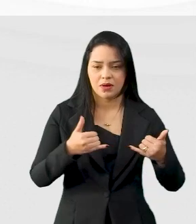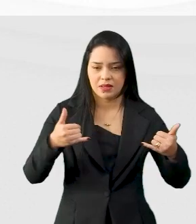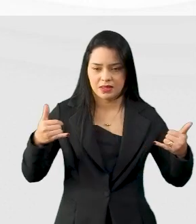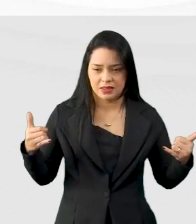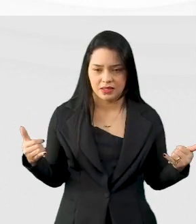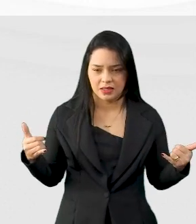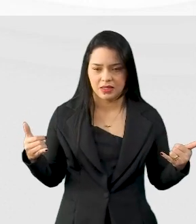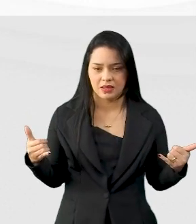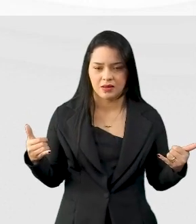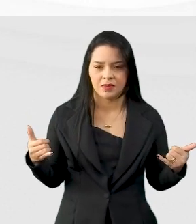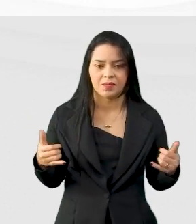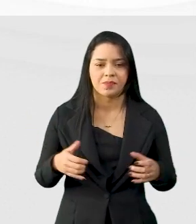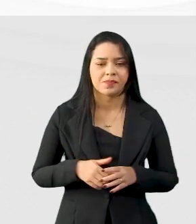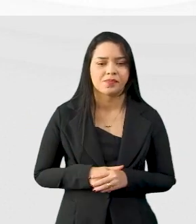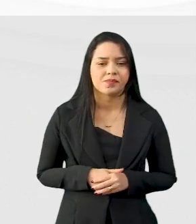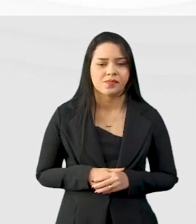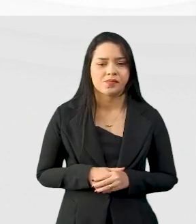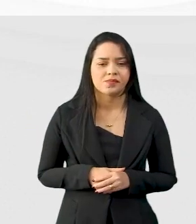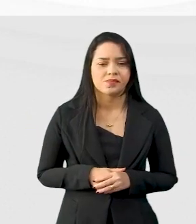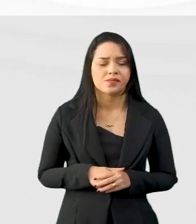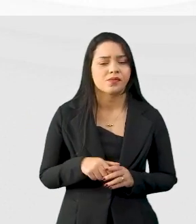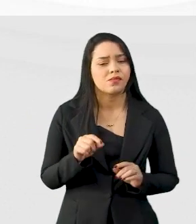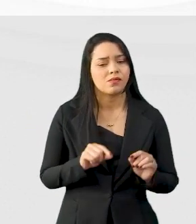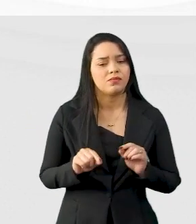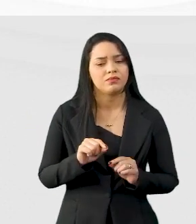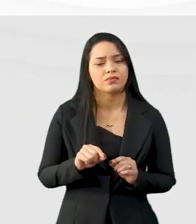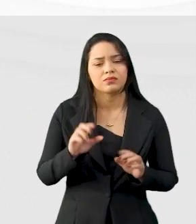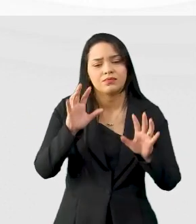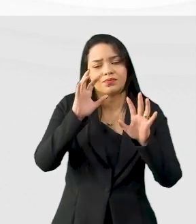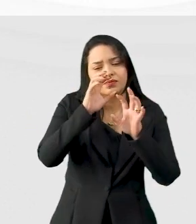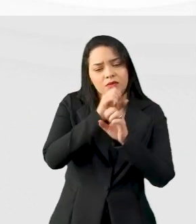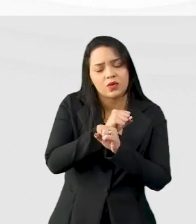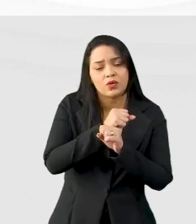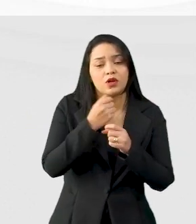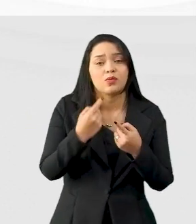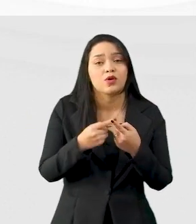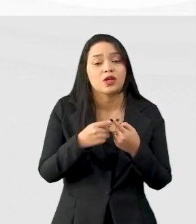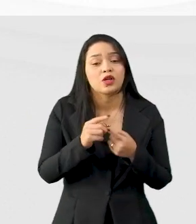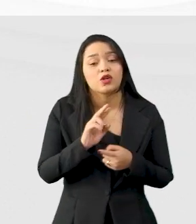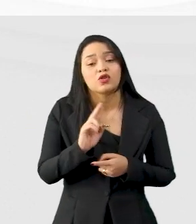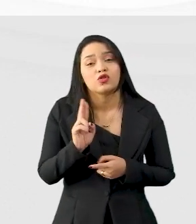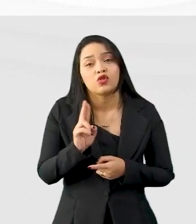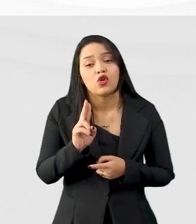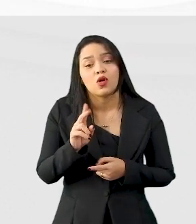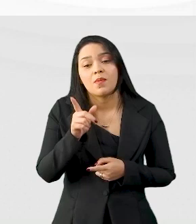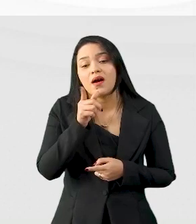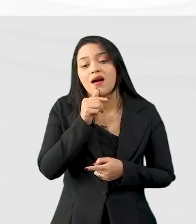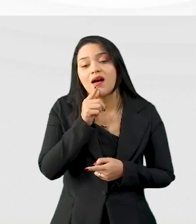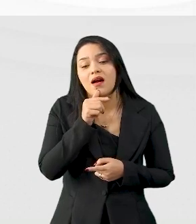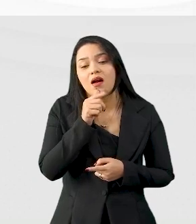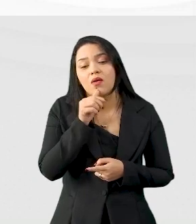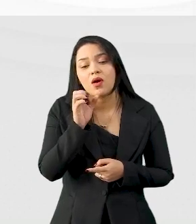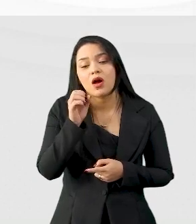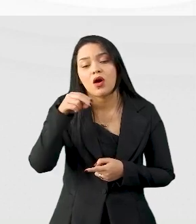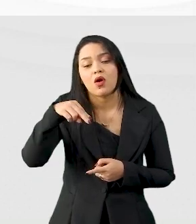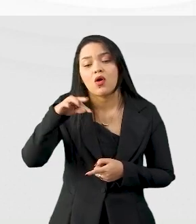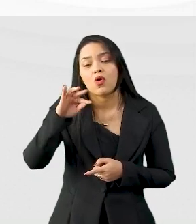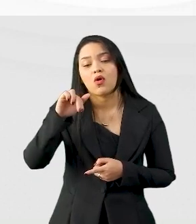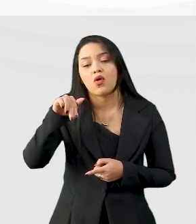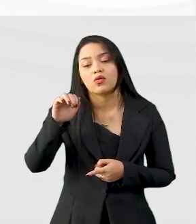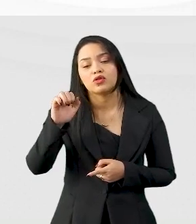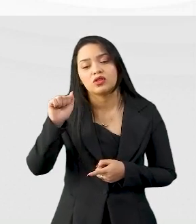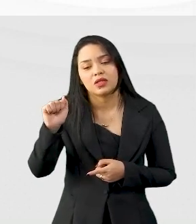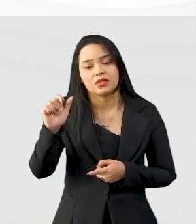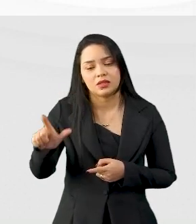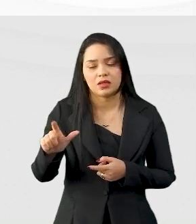que agora que eu estou tracejando, mas você vai ver que tem uma áreazinha que é mais escura, porque isso chama de águas continentais ou mar